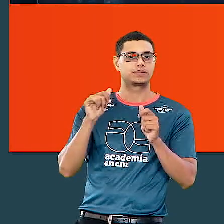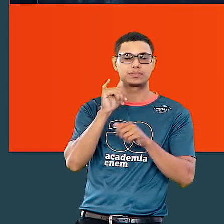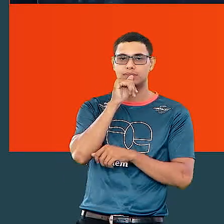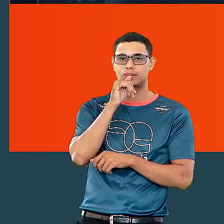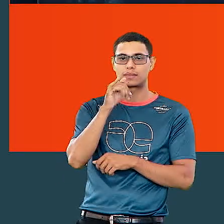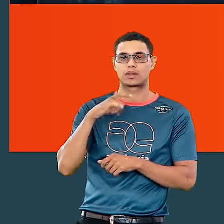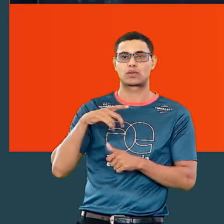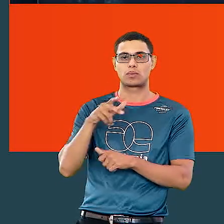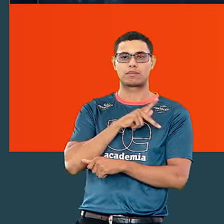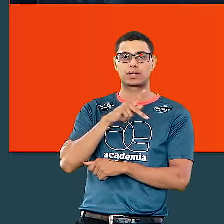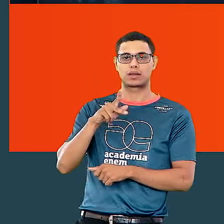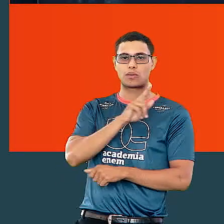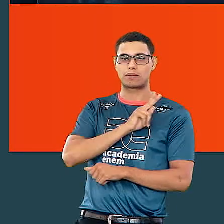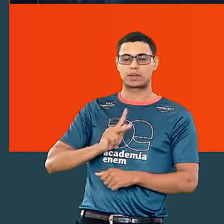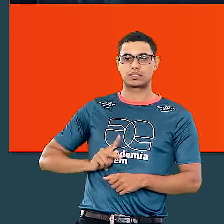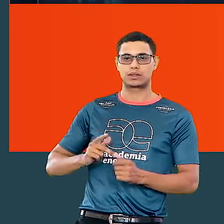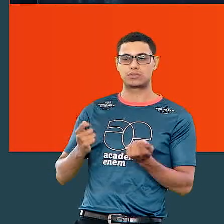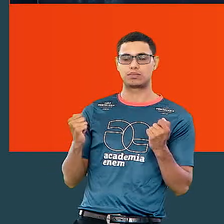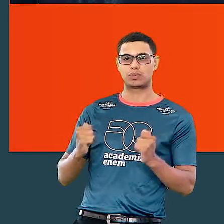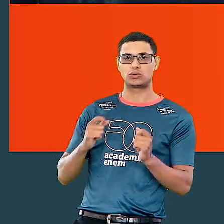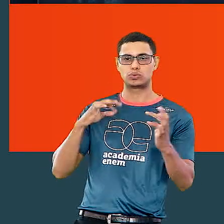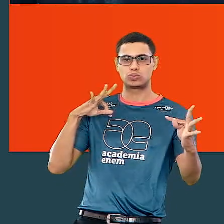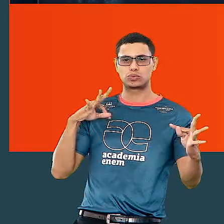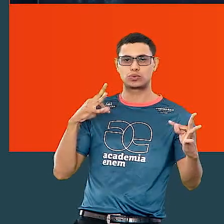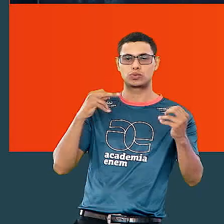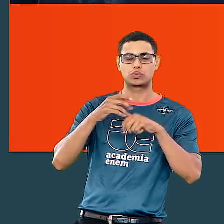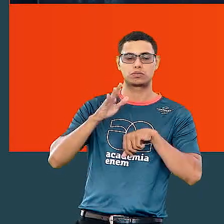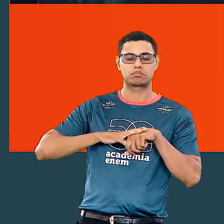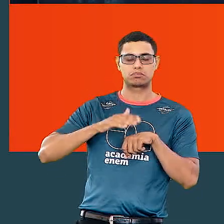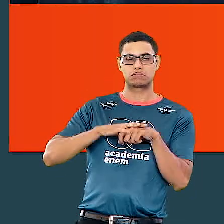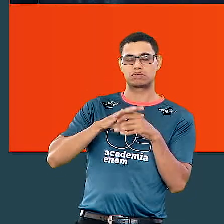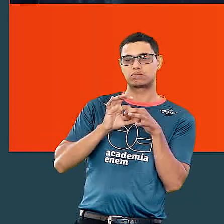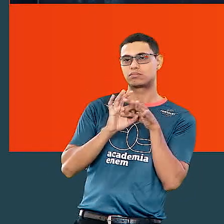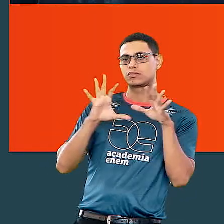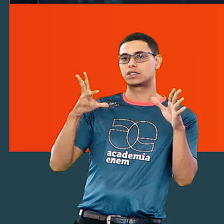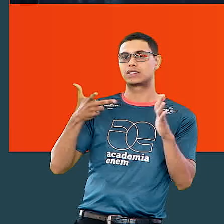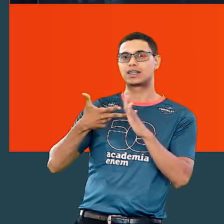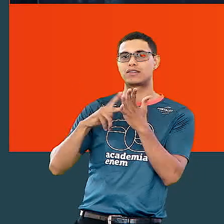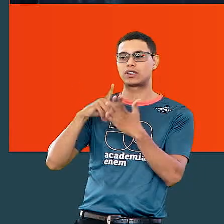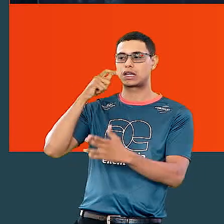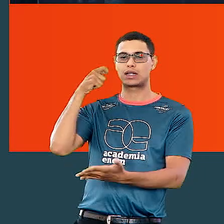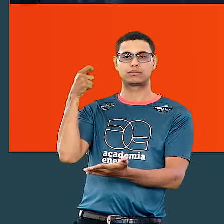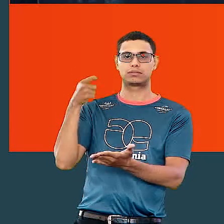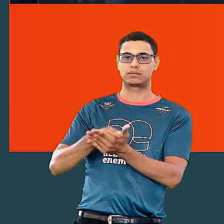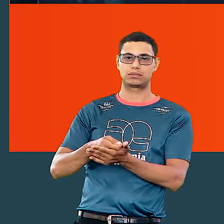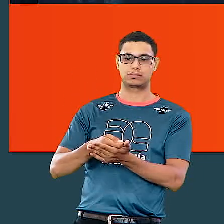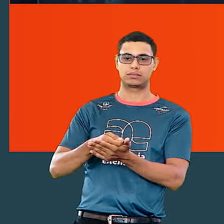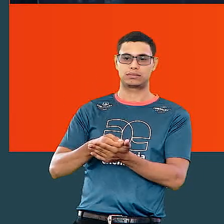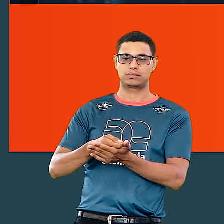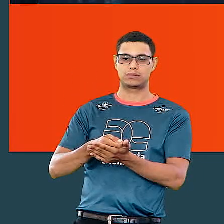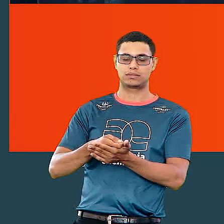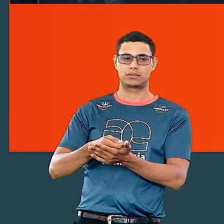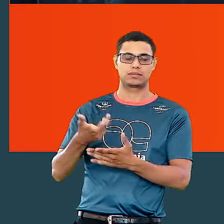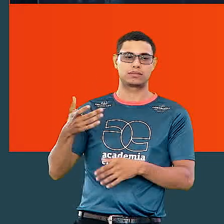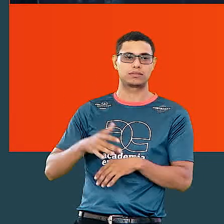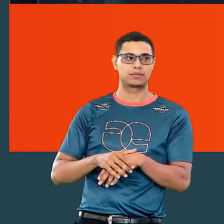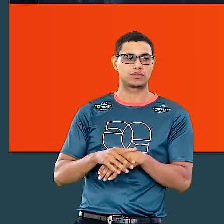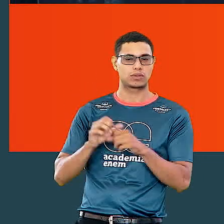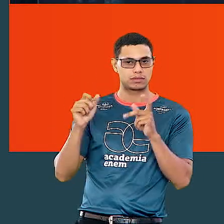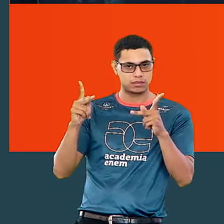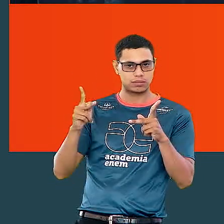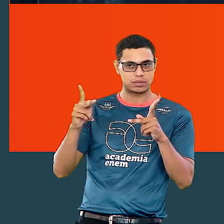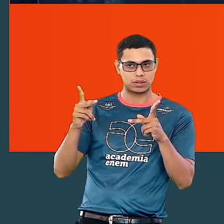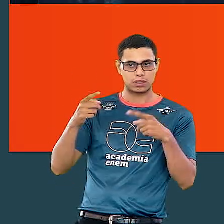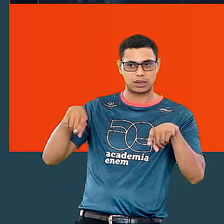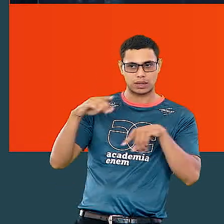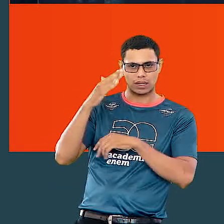Porque se o presidente pode fazer tudo o que ele quiser, isso é autoritarismo. Tudo bem? Beleza? Deu